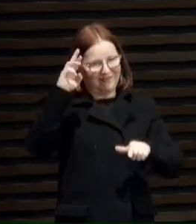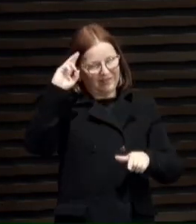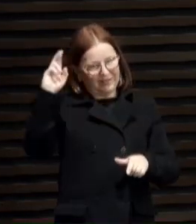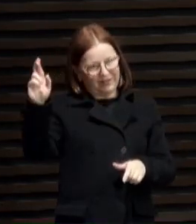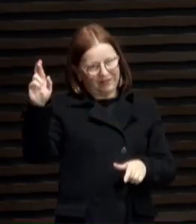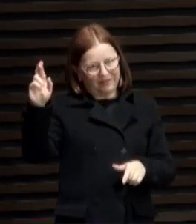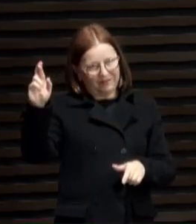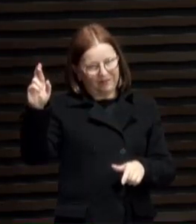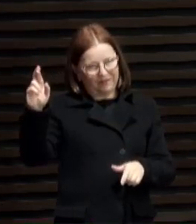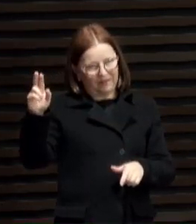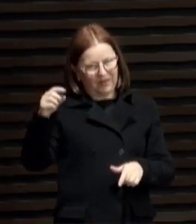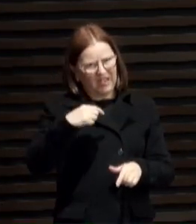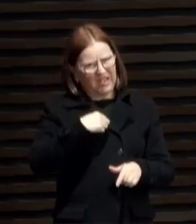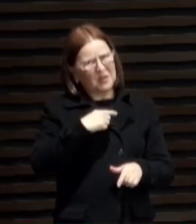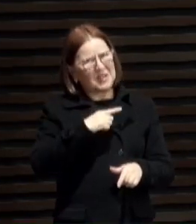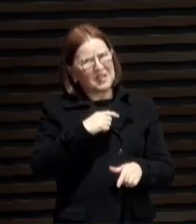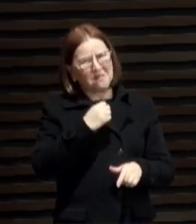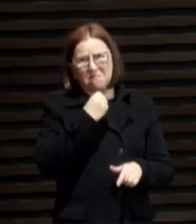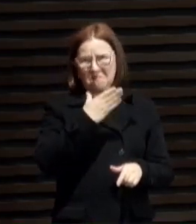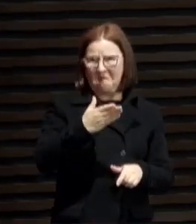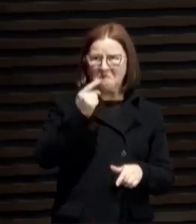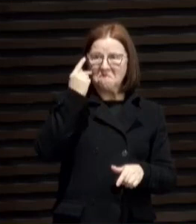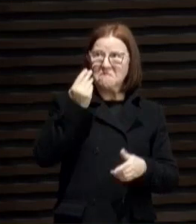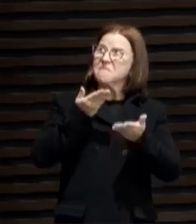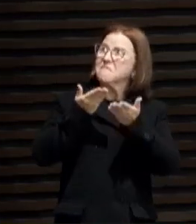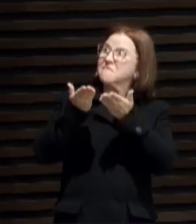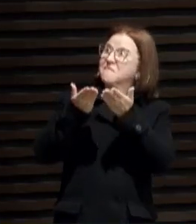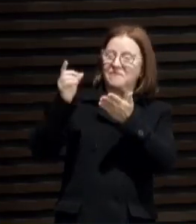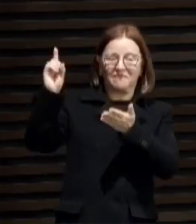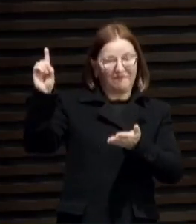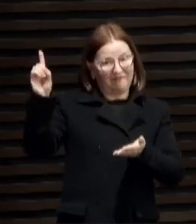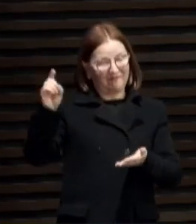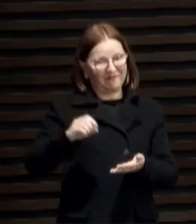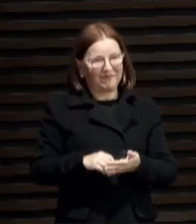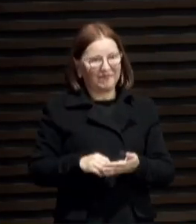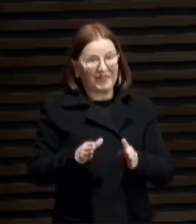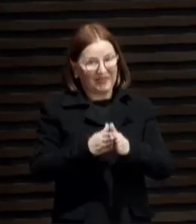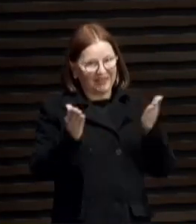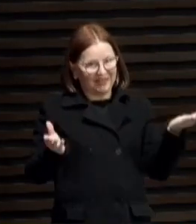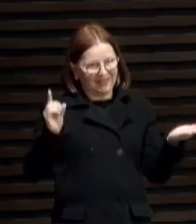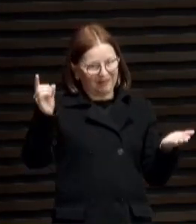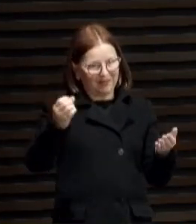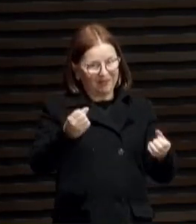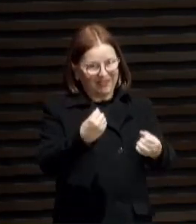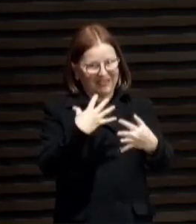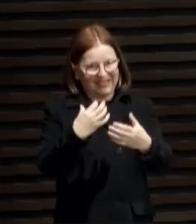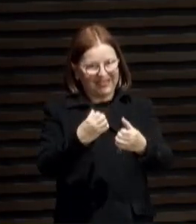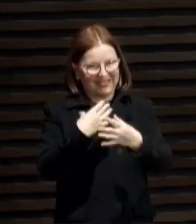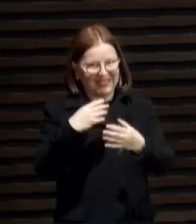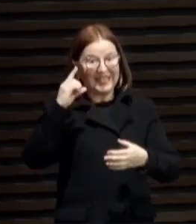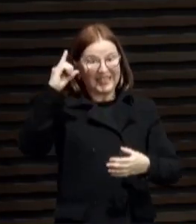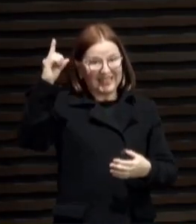O que eu tenho de bom para oferecer ao Senhor? A Bíblia nos ensina que que Deus